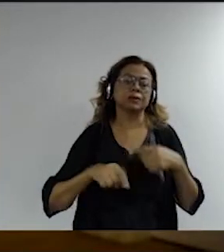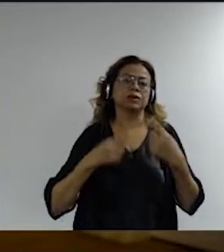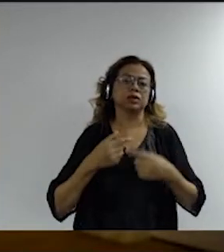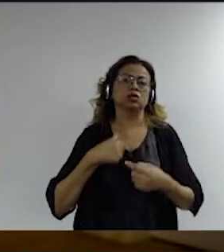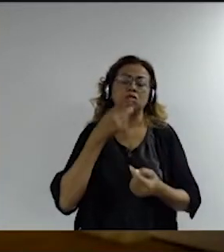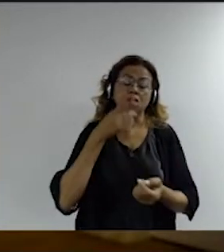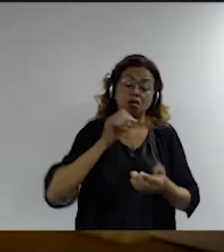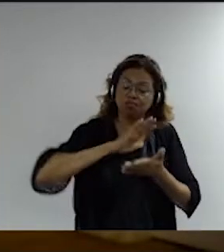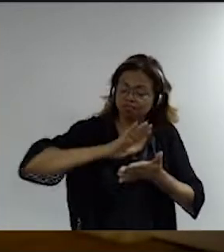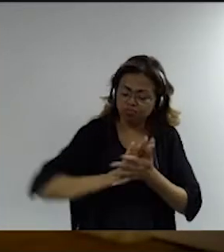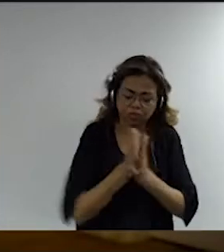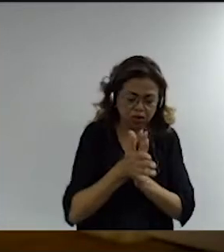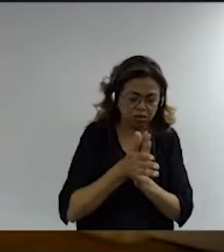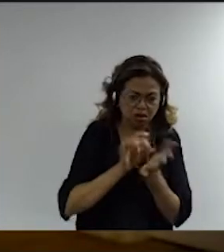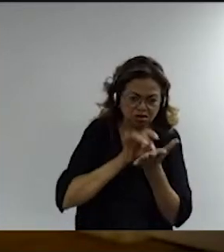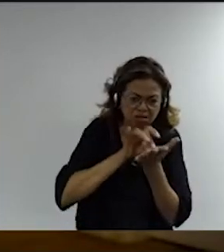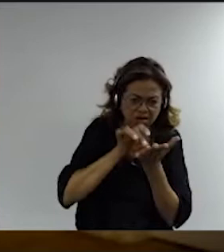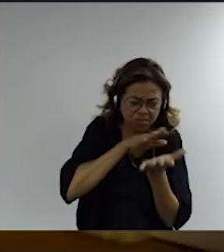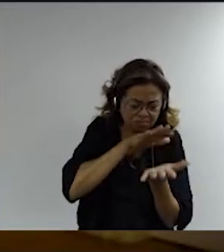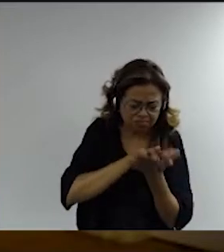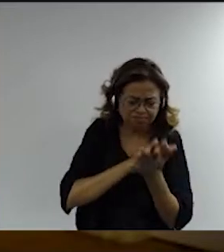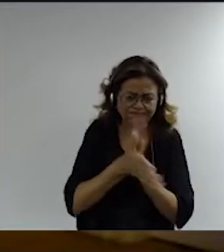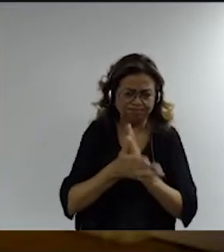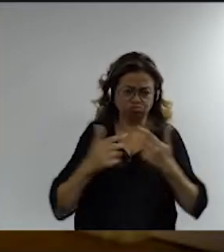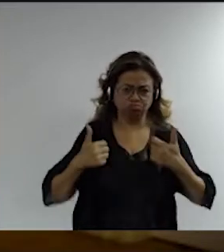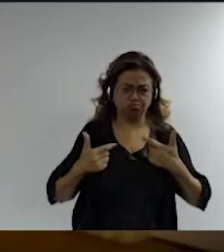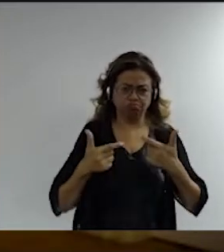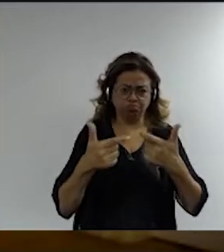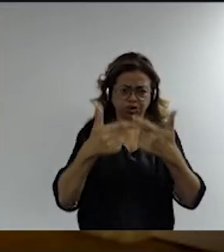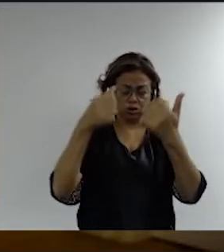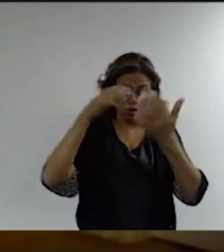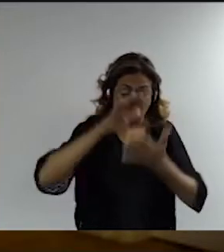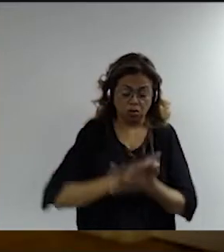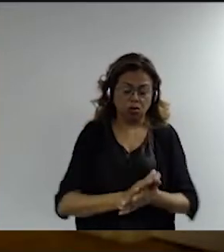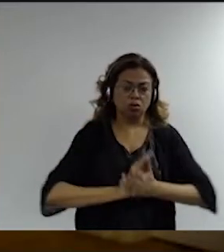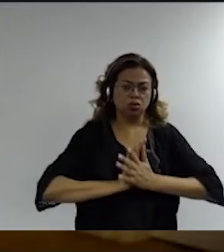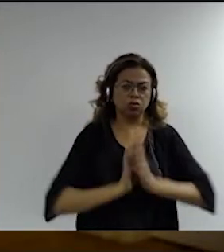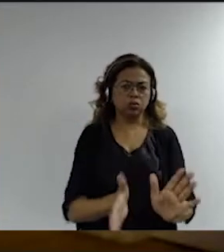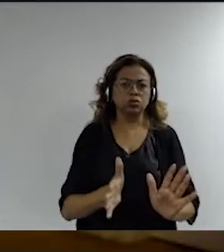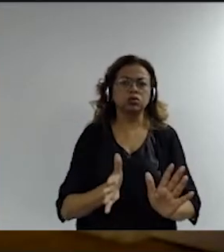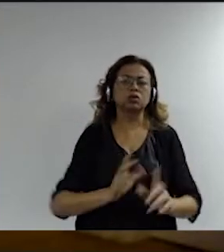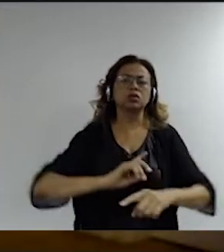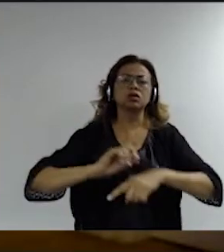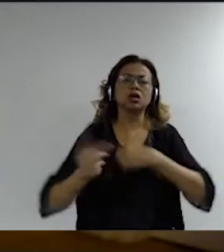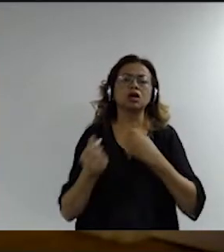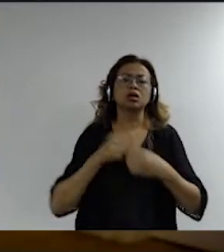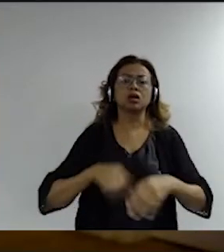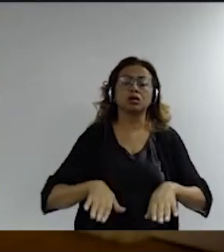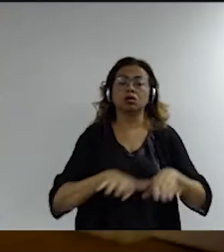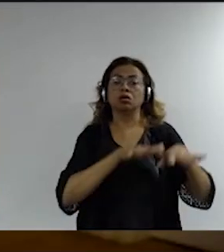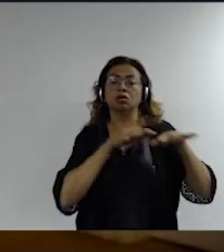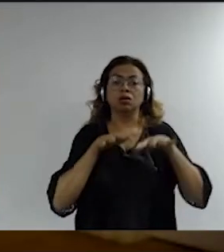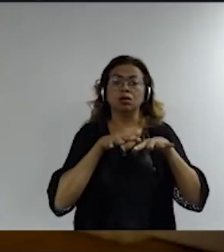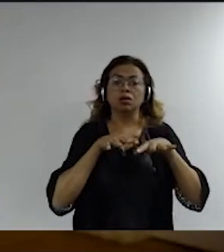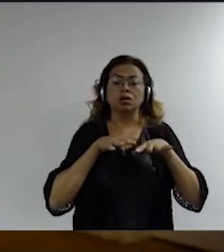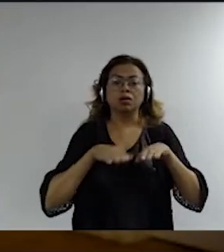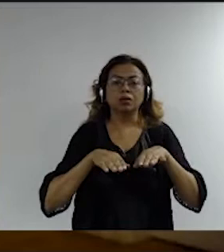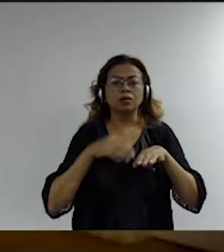o inimigo e pôr fim à guerra. Estabelecemos um armistício entre